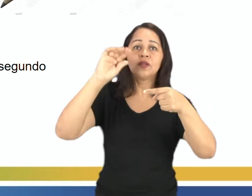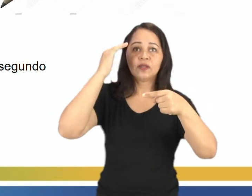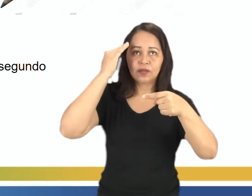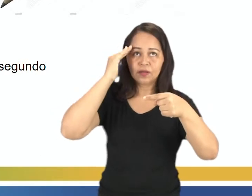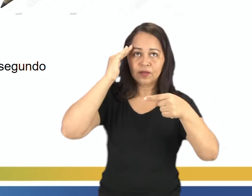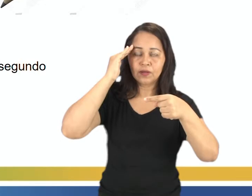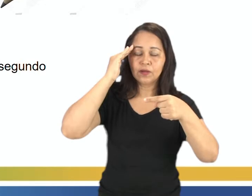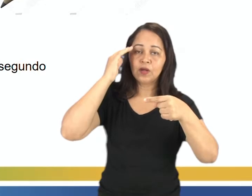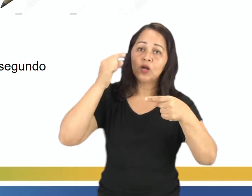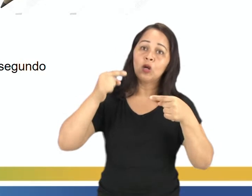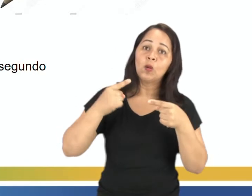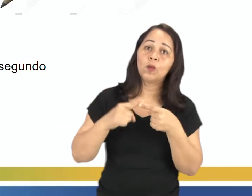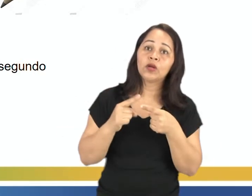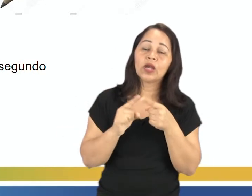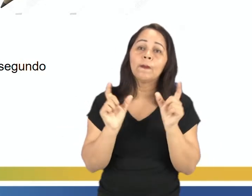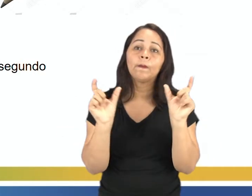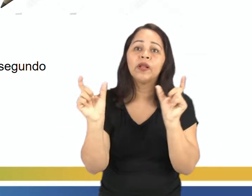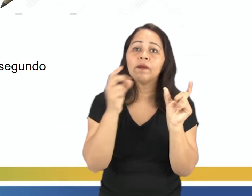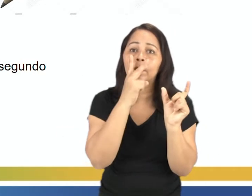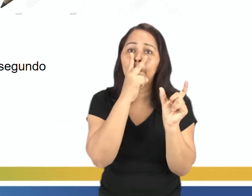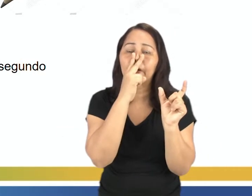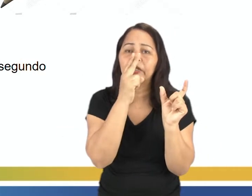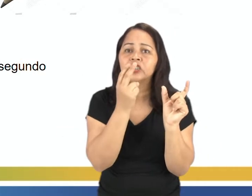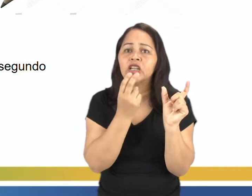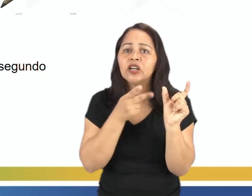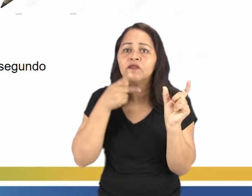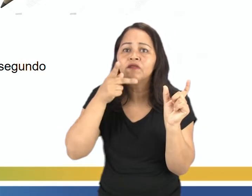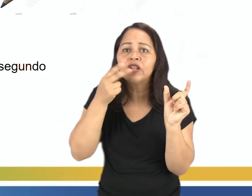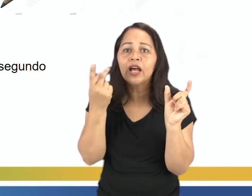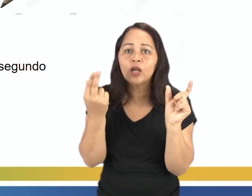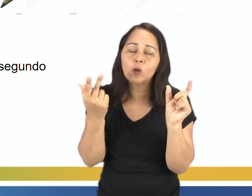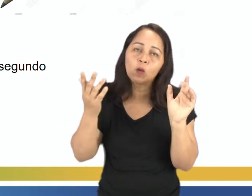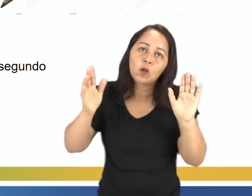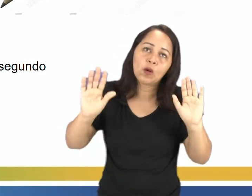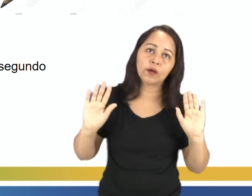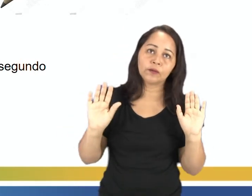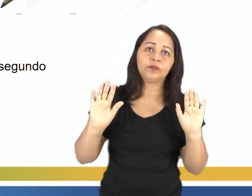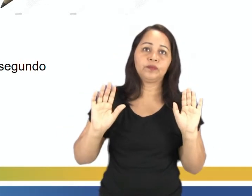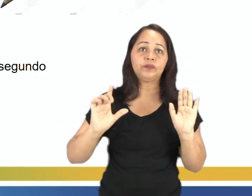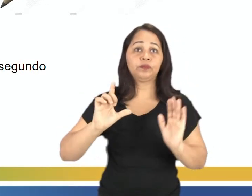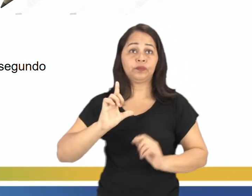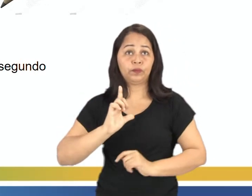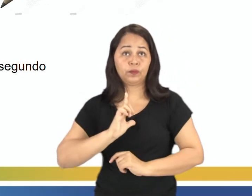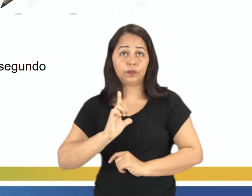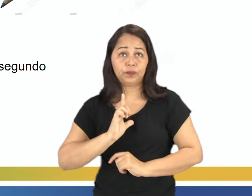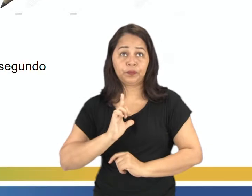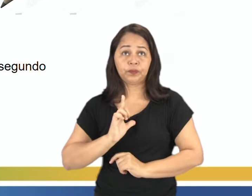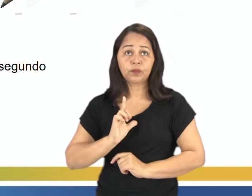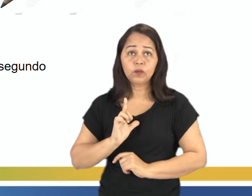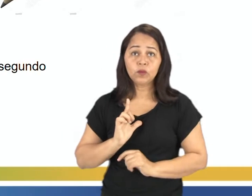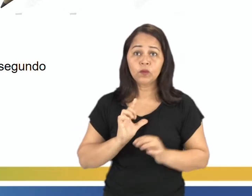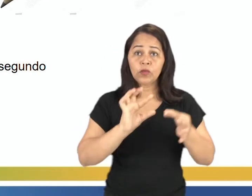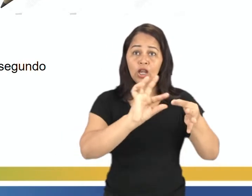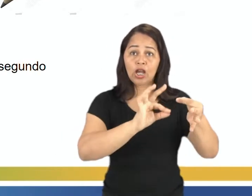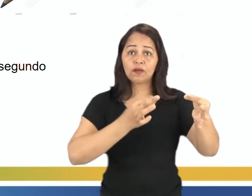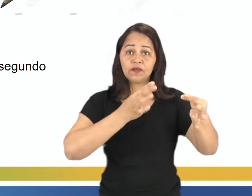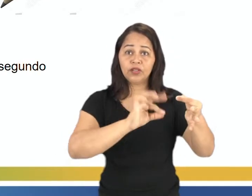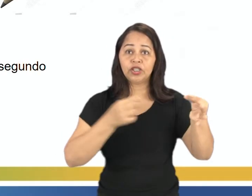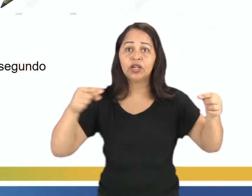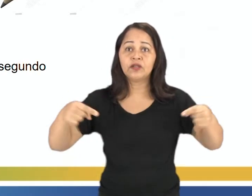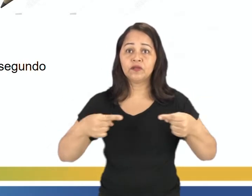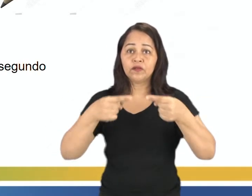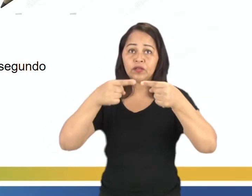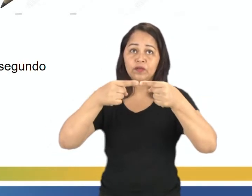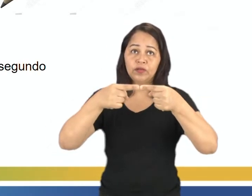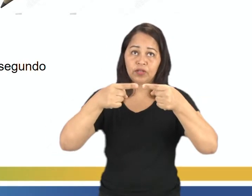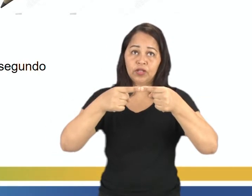povoada. No segundo verso dessa estrofe, nós temos vinha, marcada ali pela letra B. E vai rimar